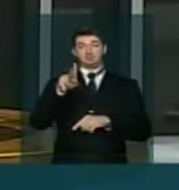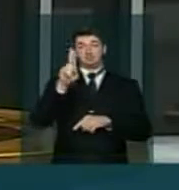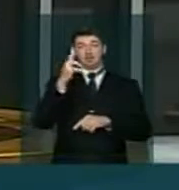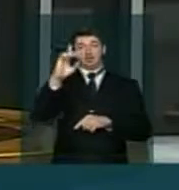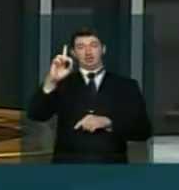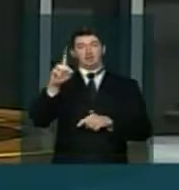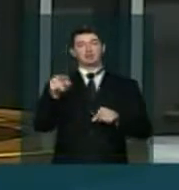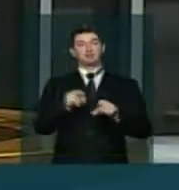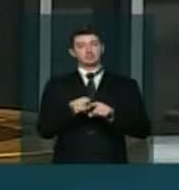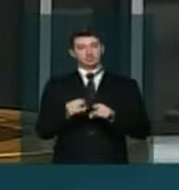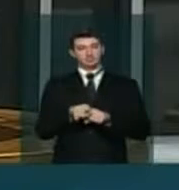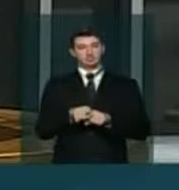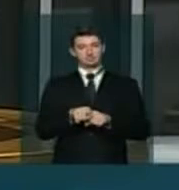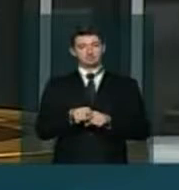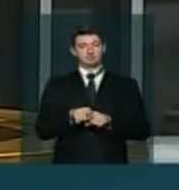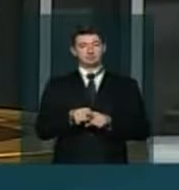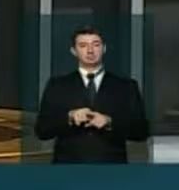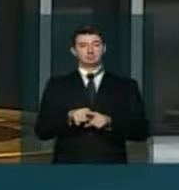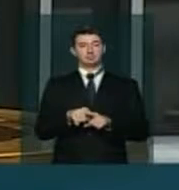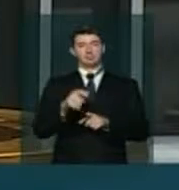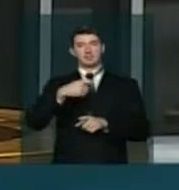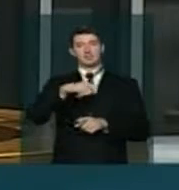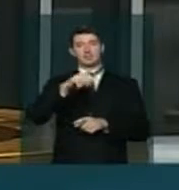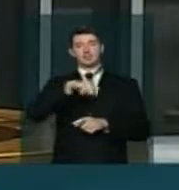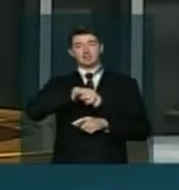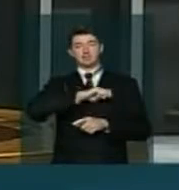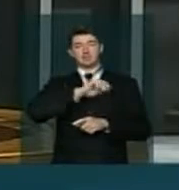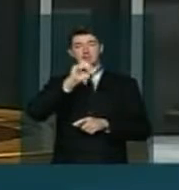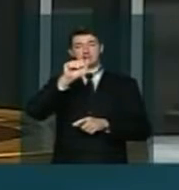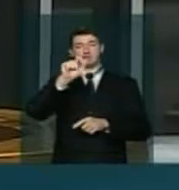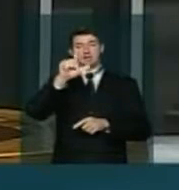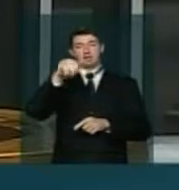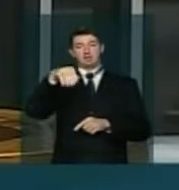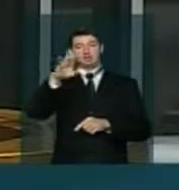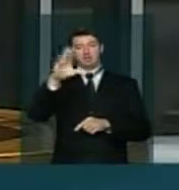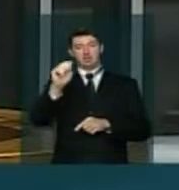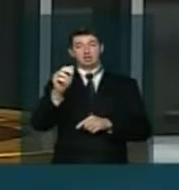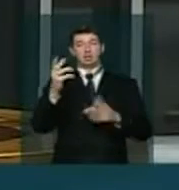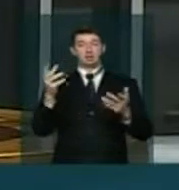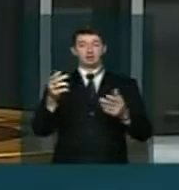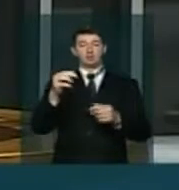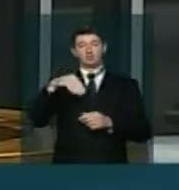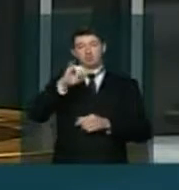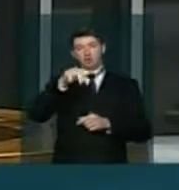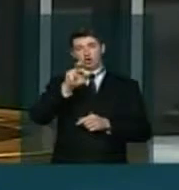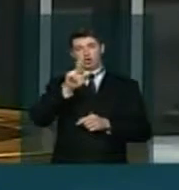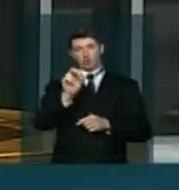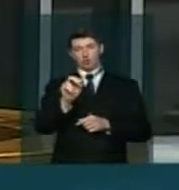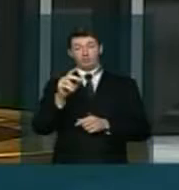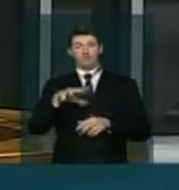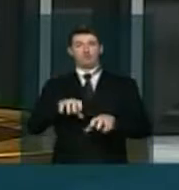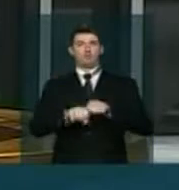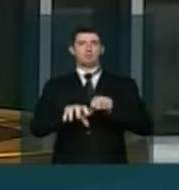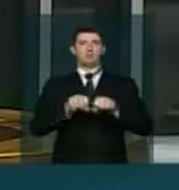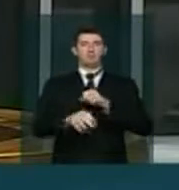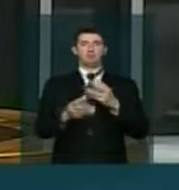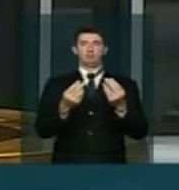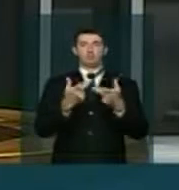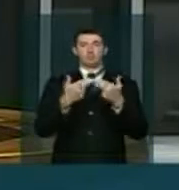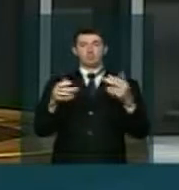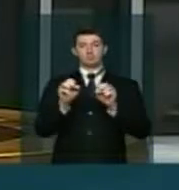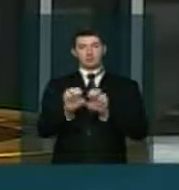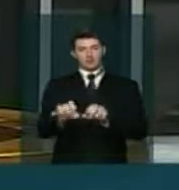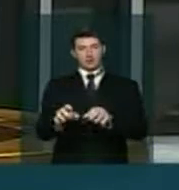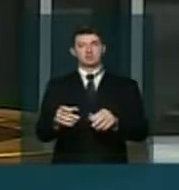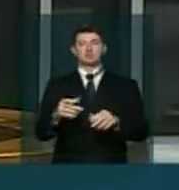pós-doutor também pela Universidade de Salamanca. Então, o professor Minoro Quimpara, de larga formação no campo da